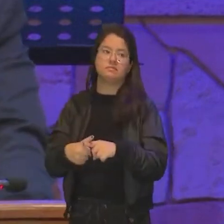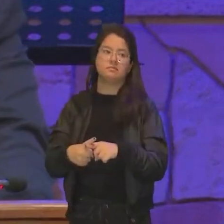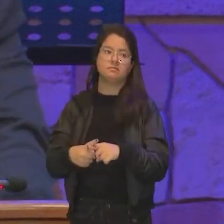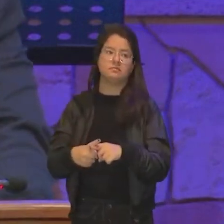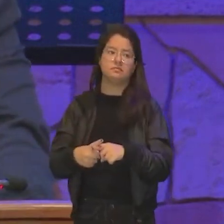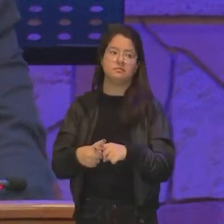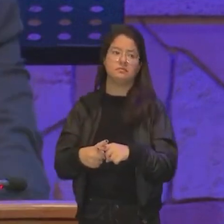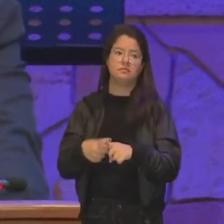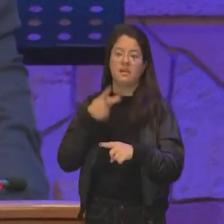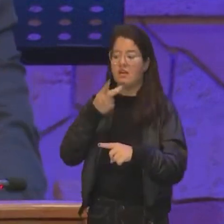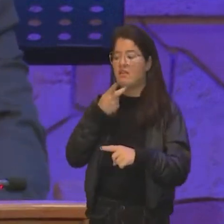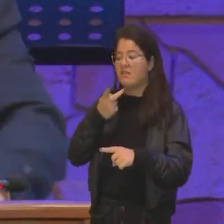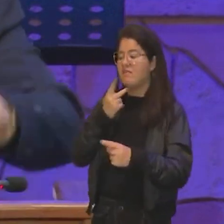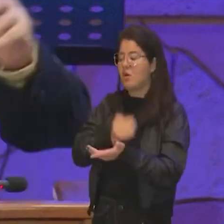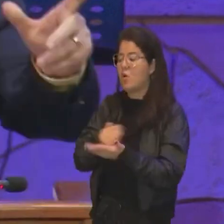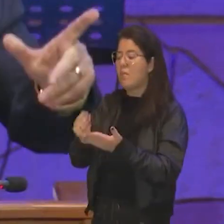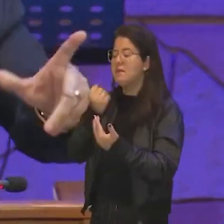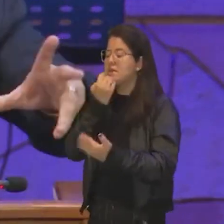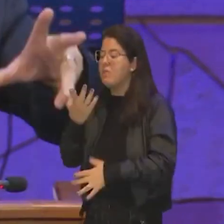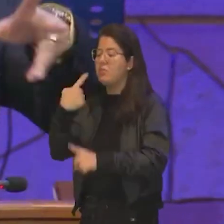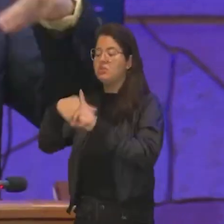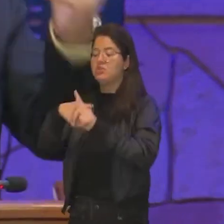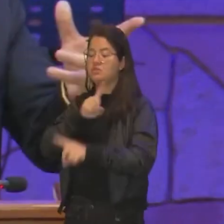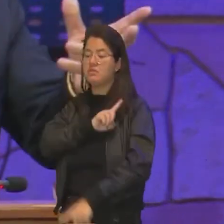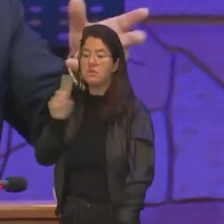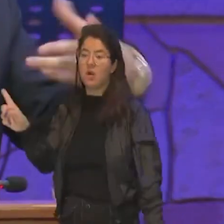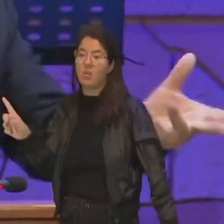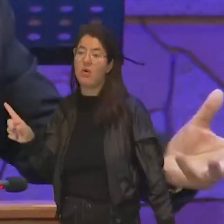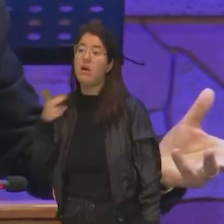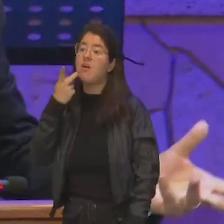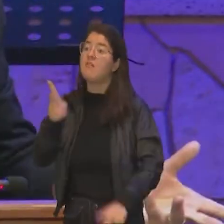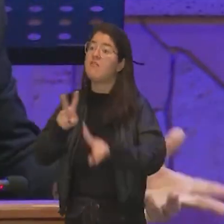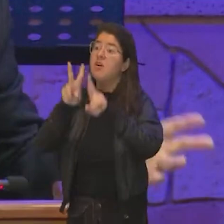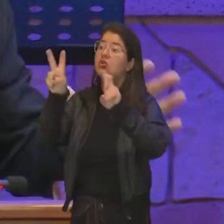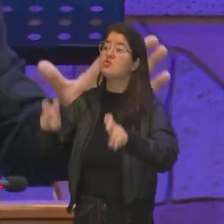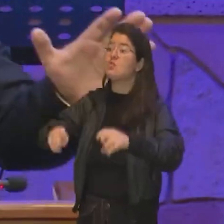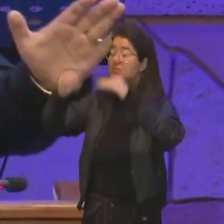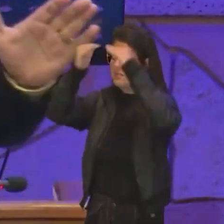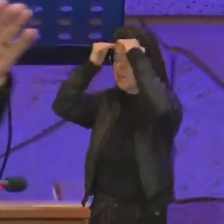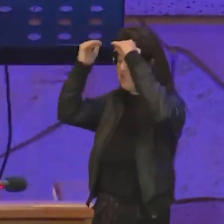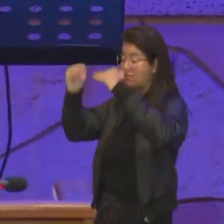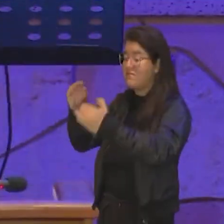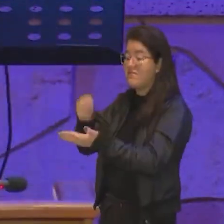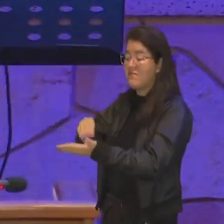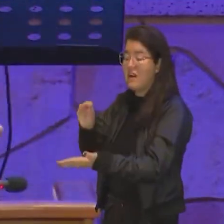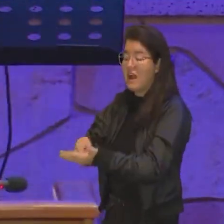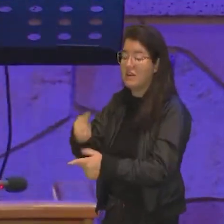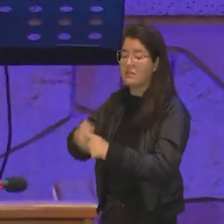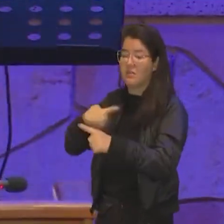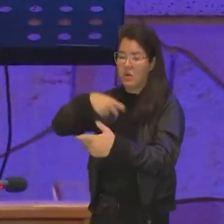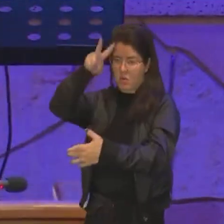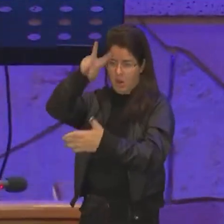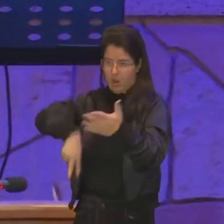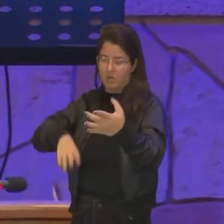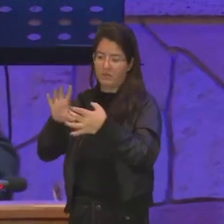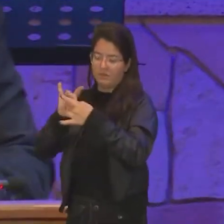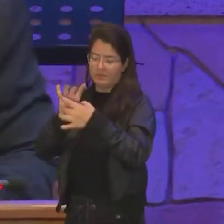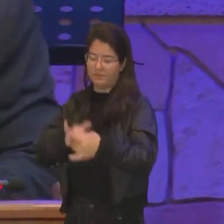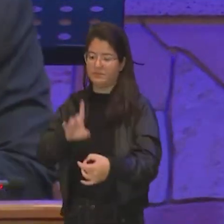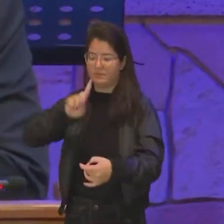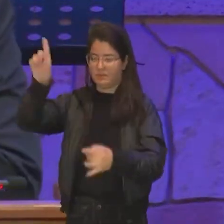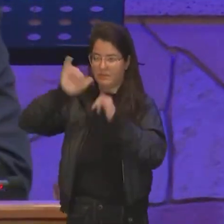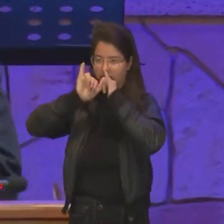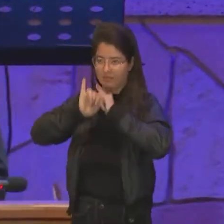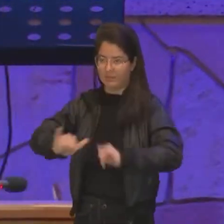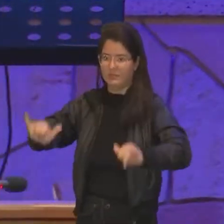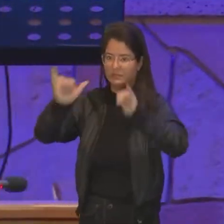um ponto muito bom, muito positivo, pelo contrário, ele parte de desobediência, porque eu fui ler o contexto em que Deus fala